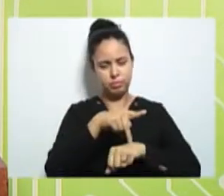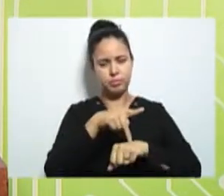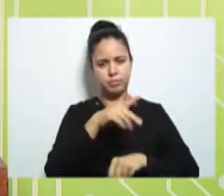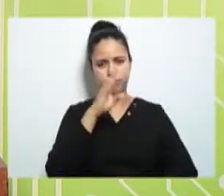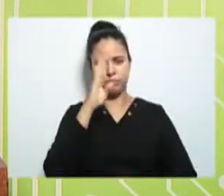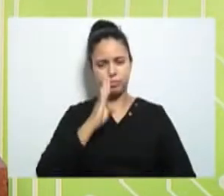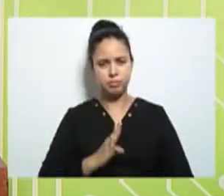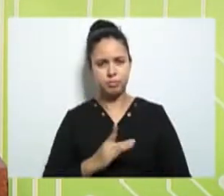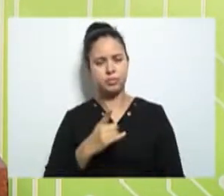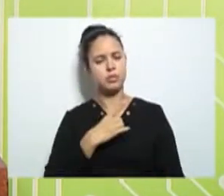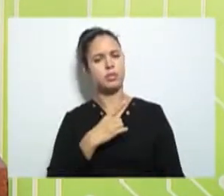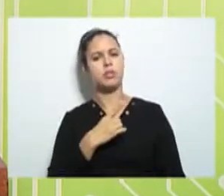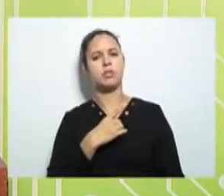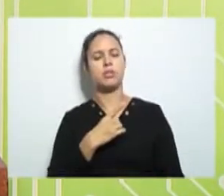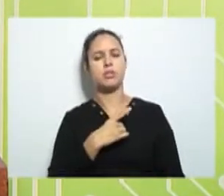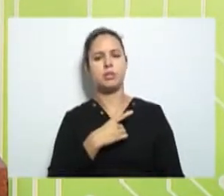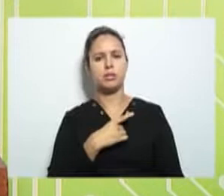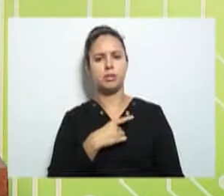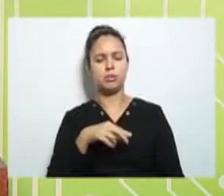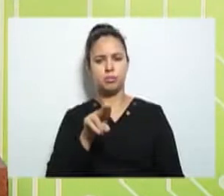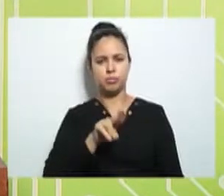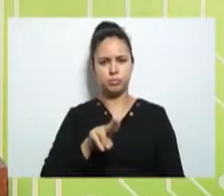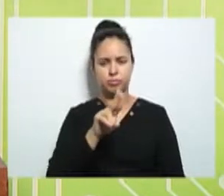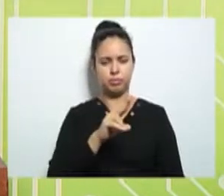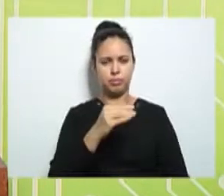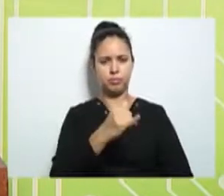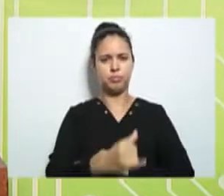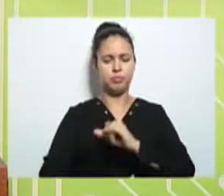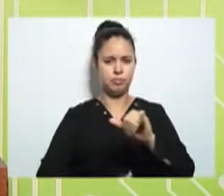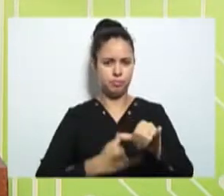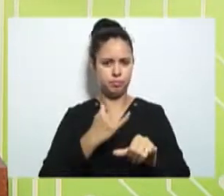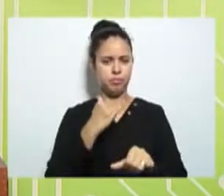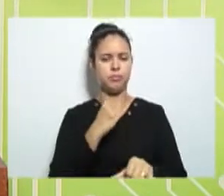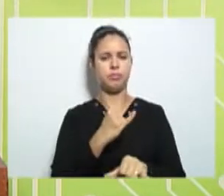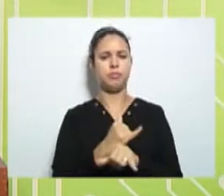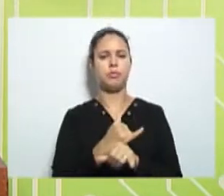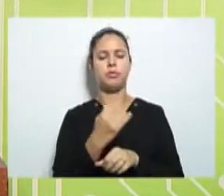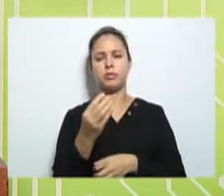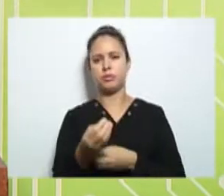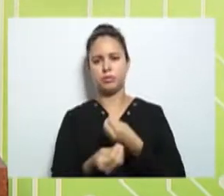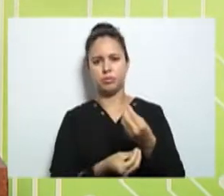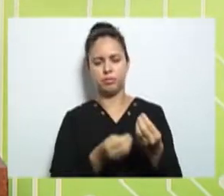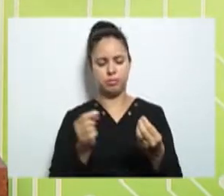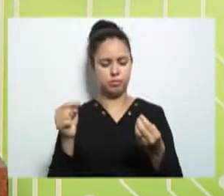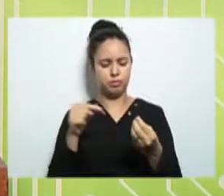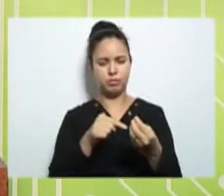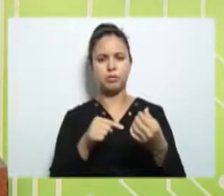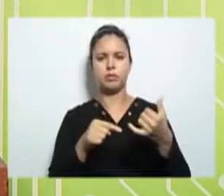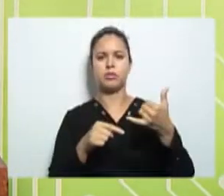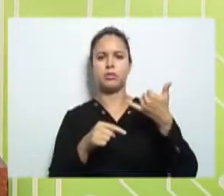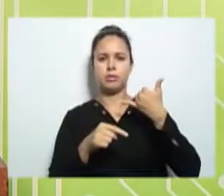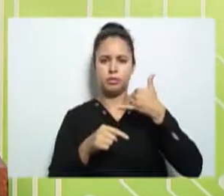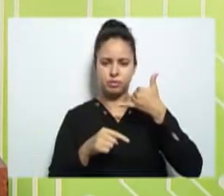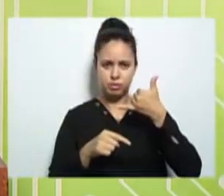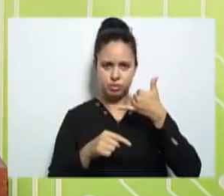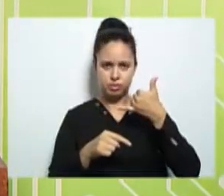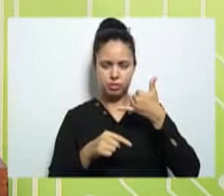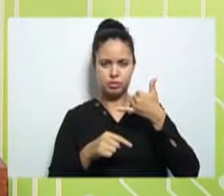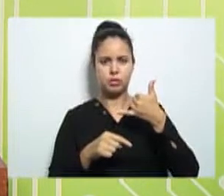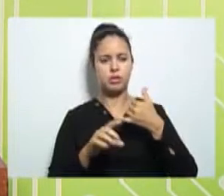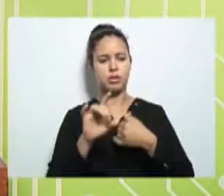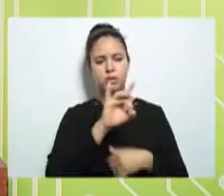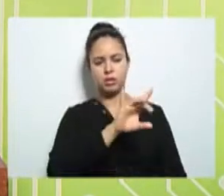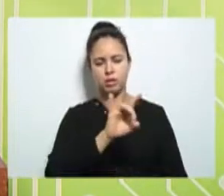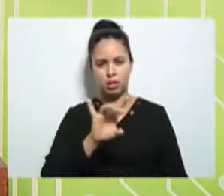desses equipamentos, que são os smartphones, tá bom? Então, até onde eu vi ano passado, eram 3 smartphones para cada